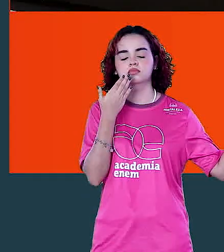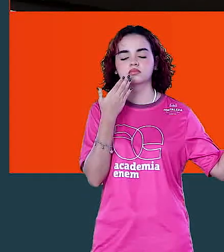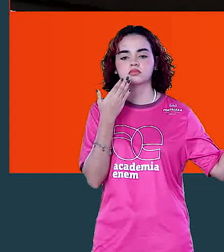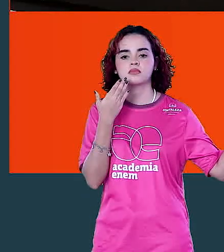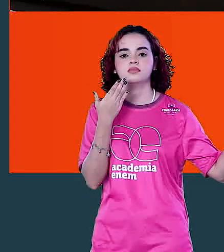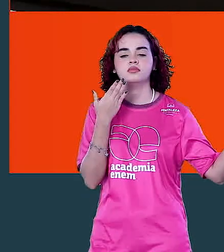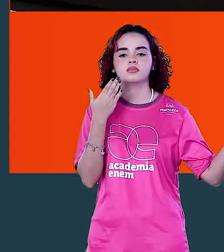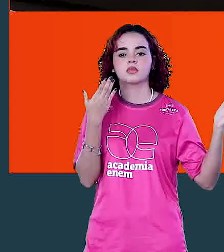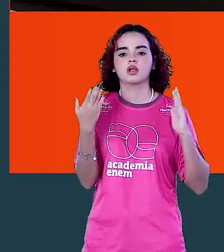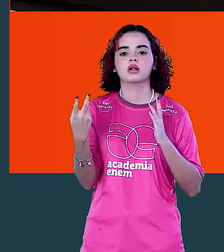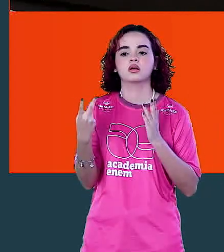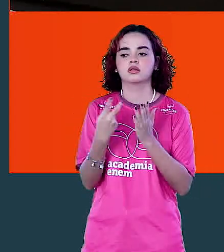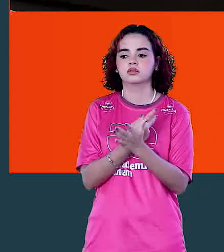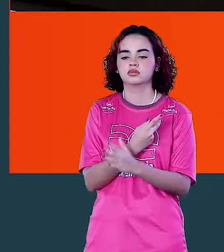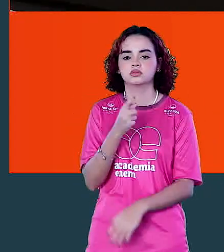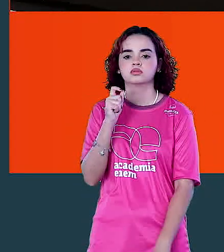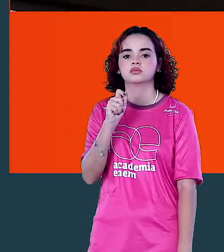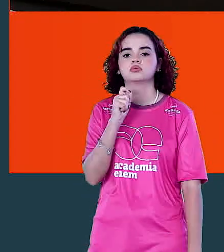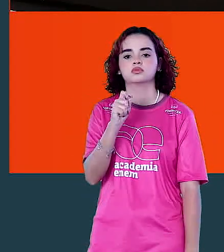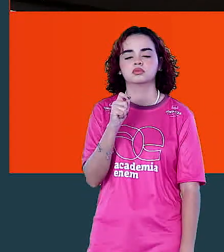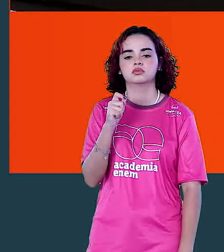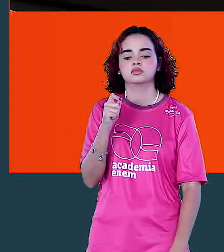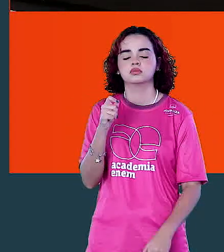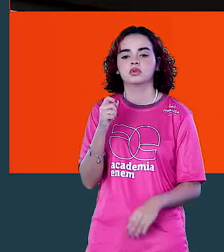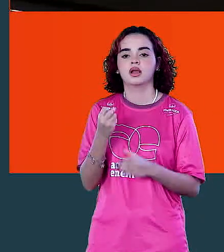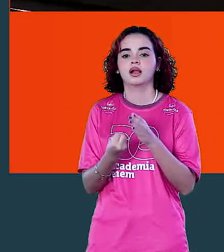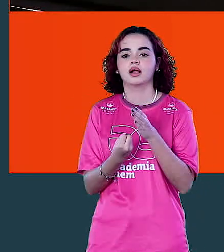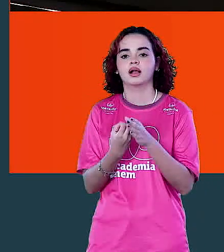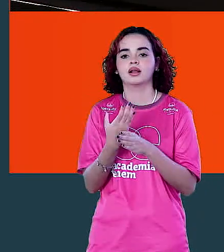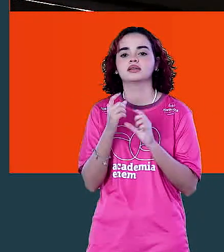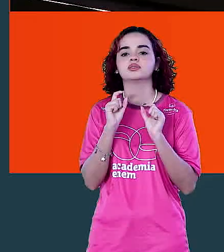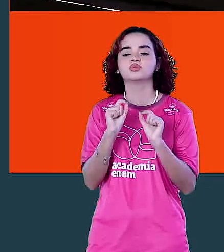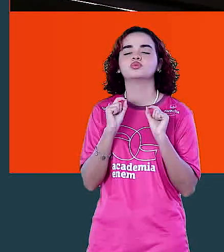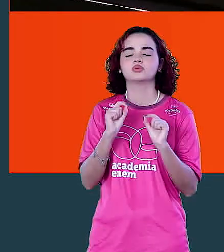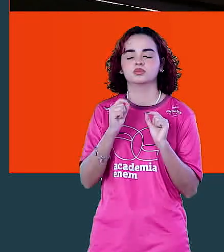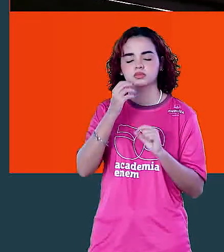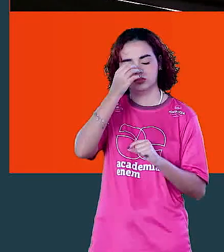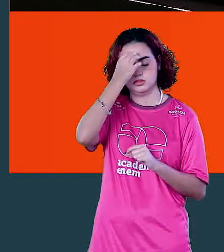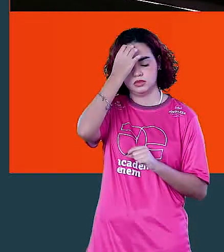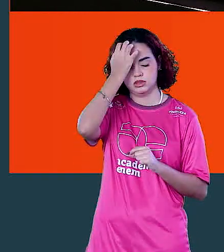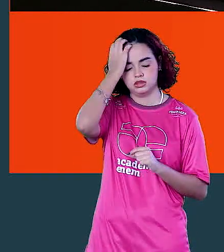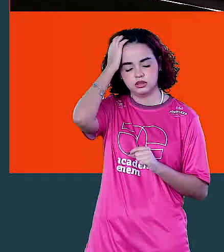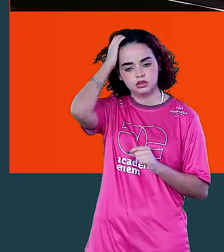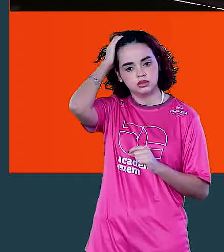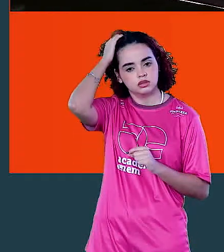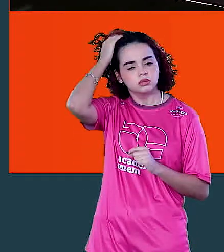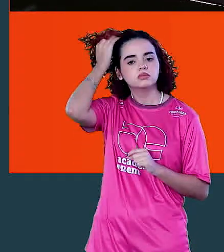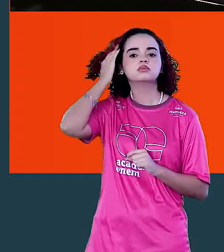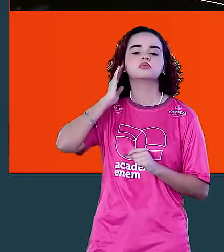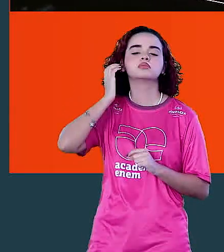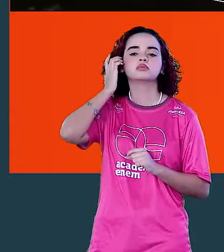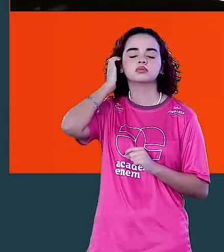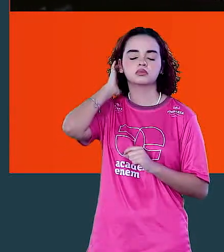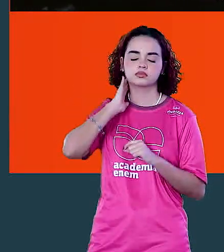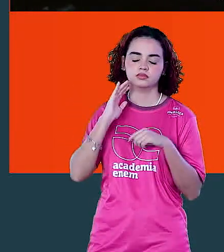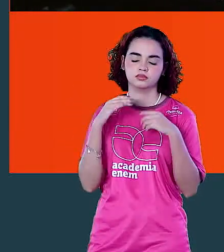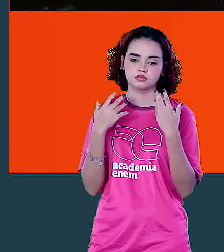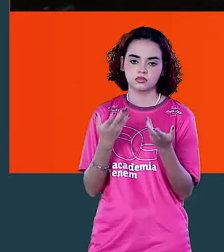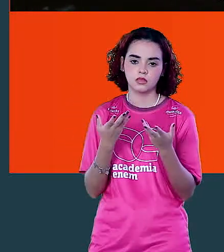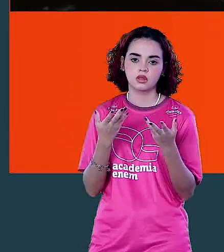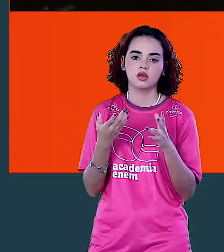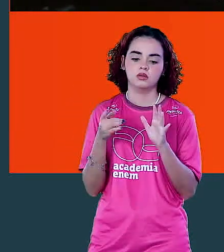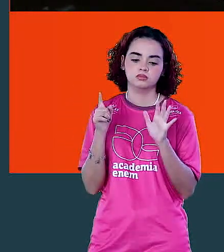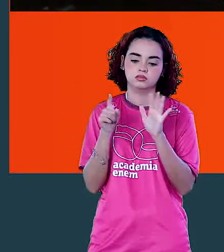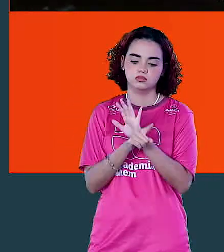ocorre predominantemente por meio da formação de... Pessoal, vamos lá. A questão já está dizendo para vocês que o açúcar